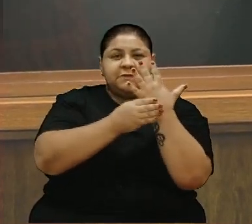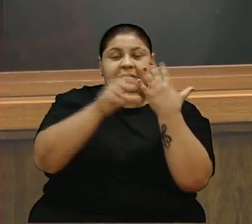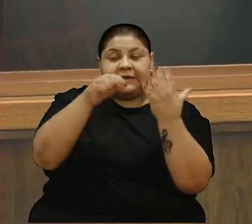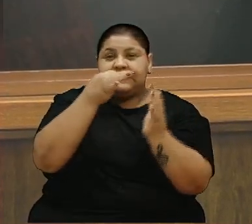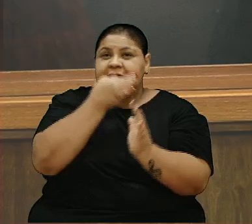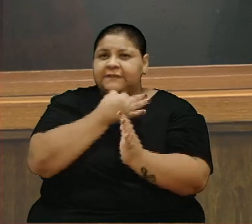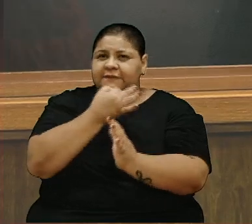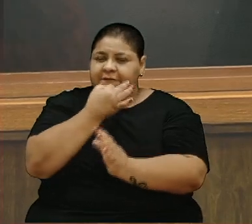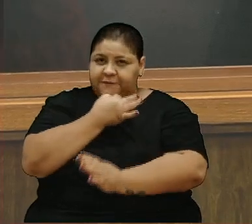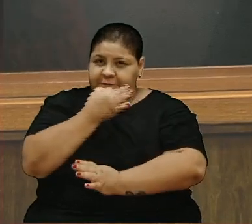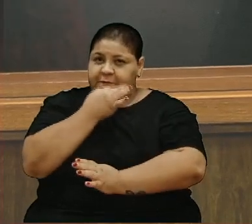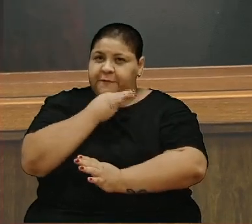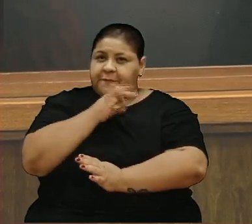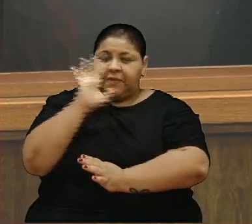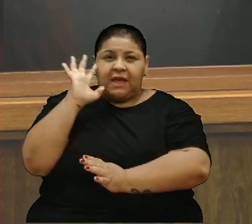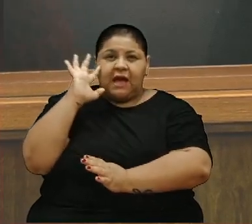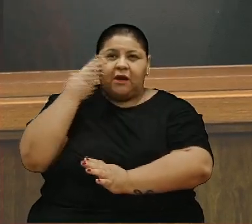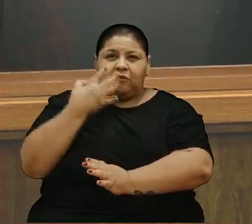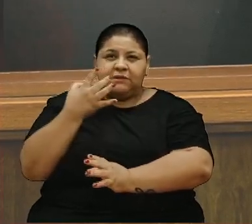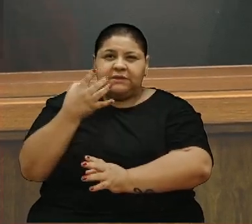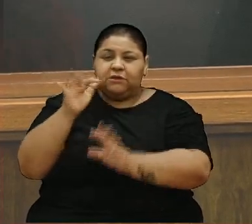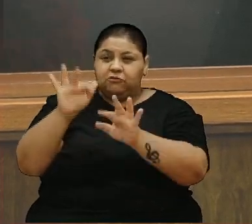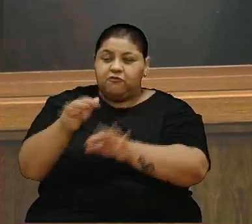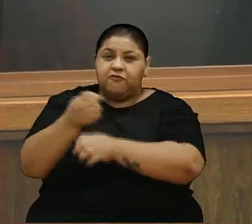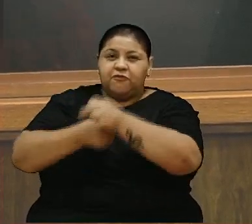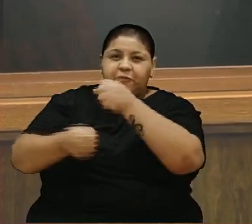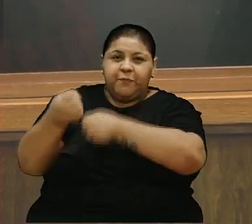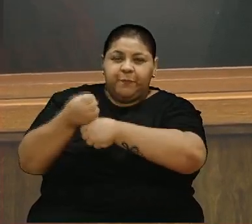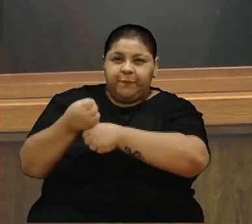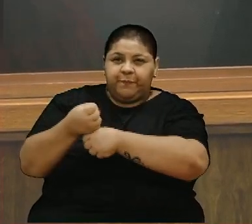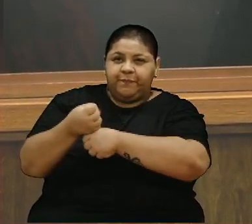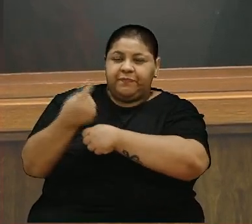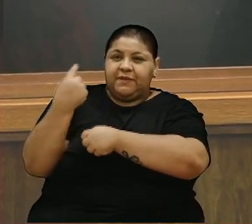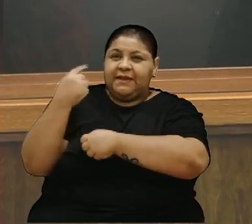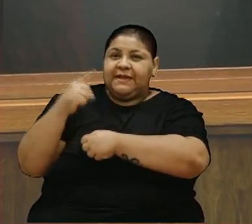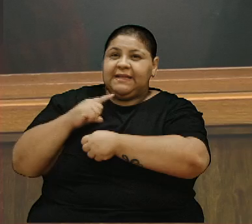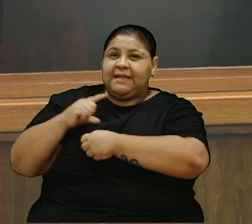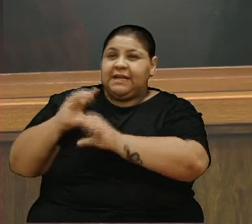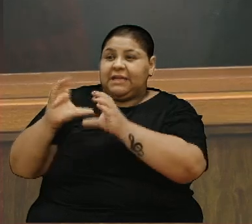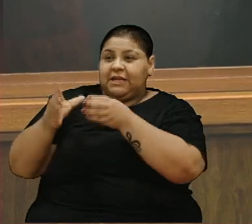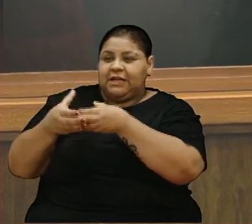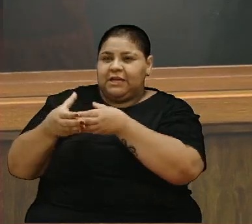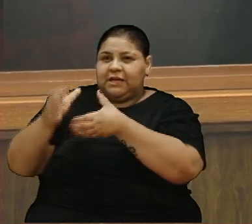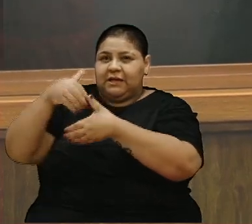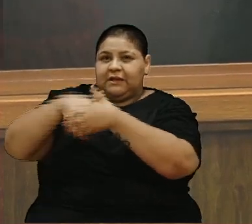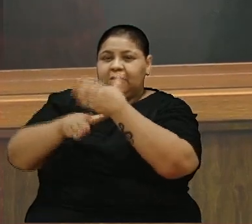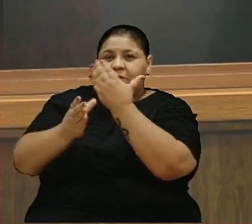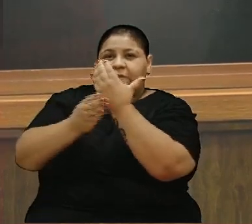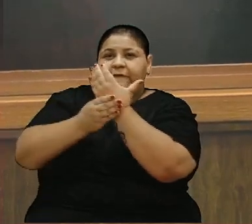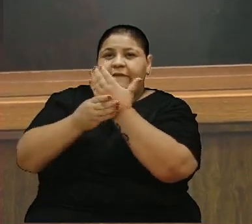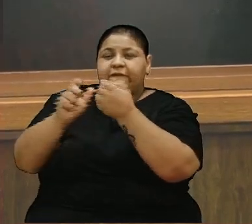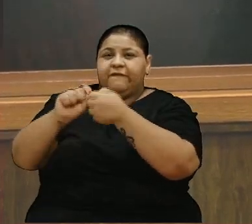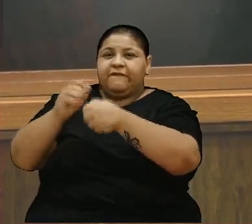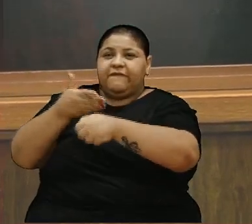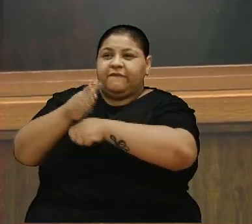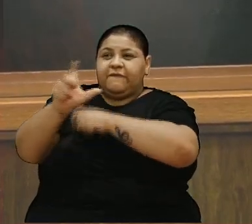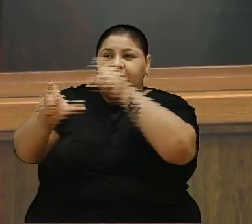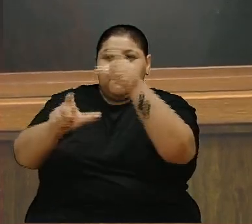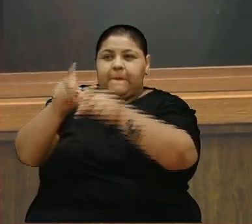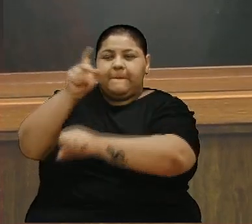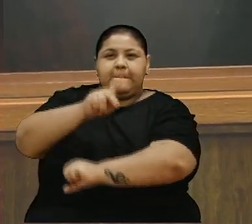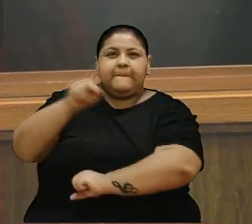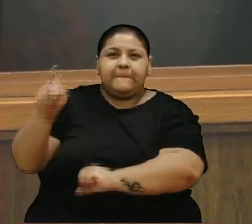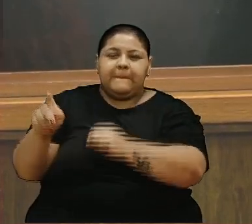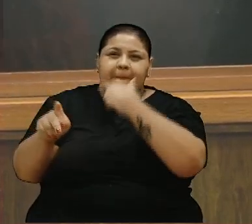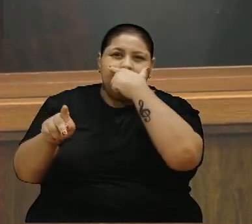ações no final do ano passado. Tem um núcleo na URGS constituído por professoras e